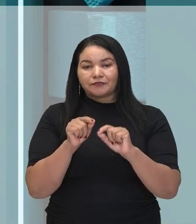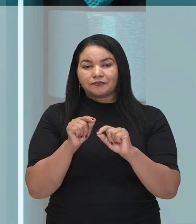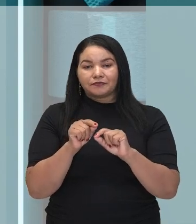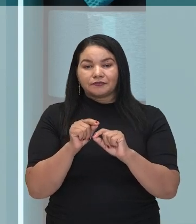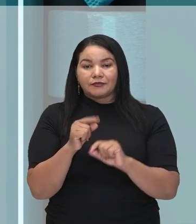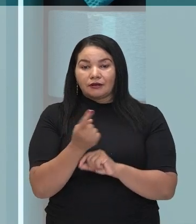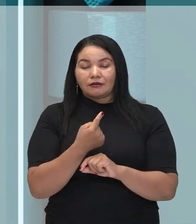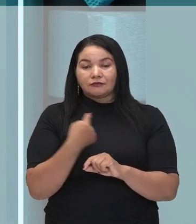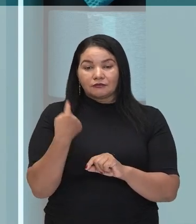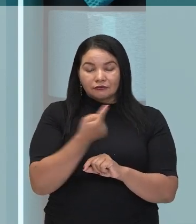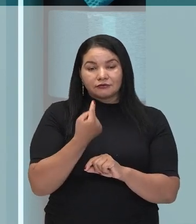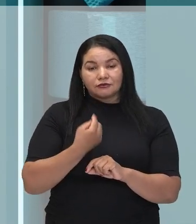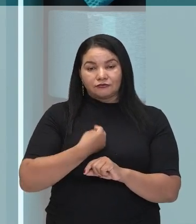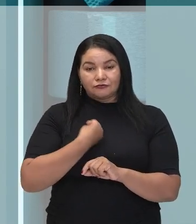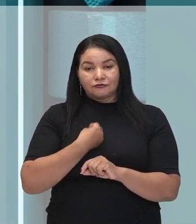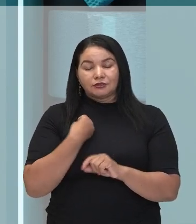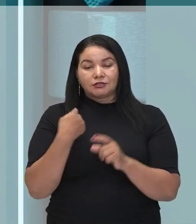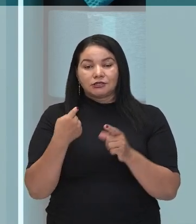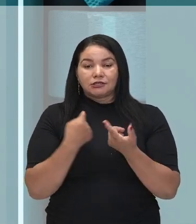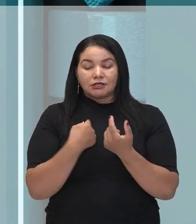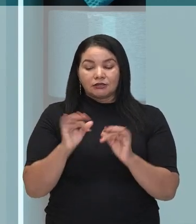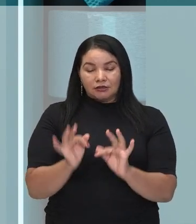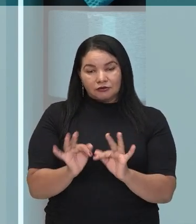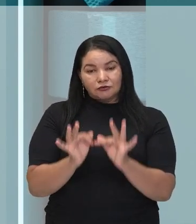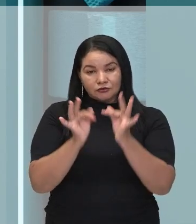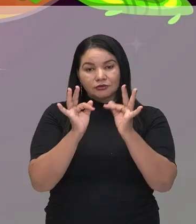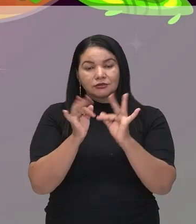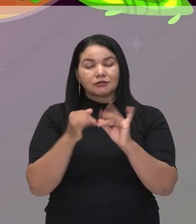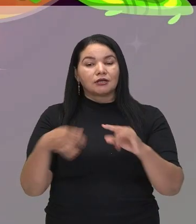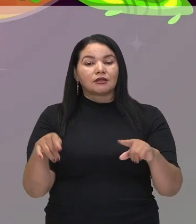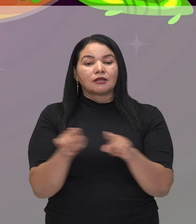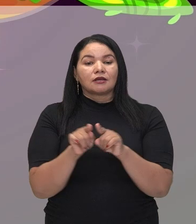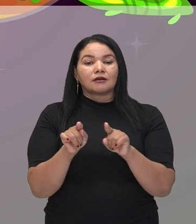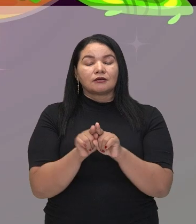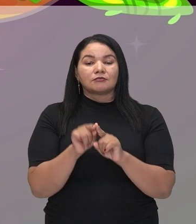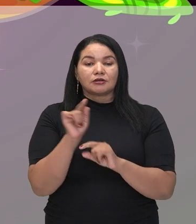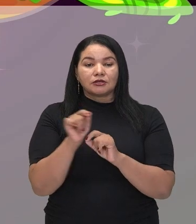da nossa convivência com tecnologia, com novas